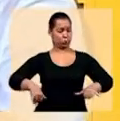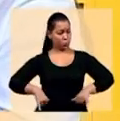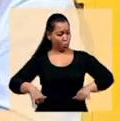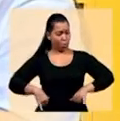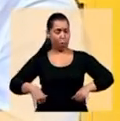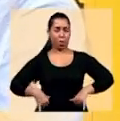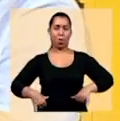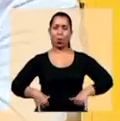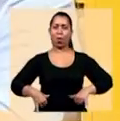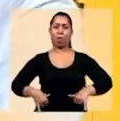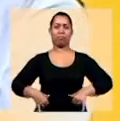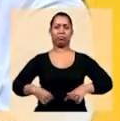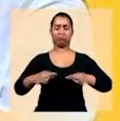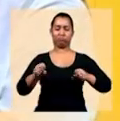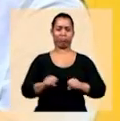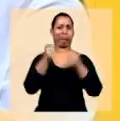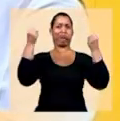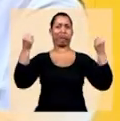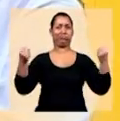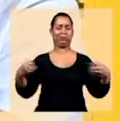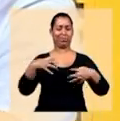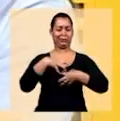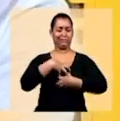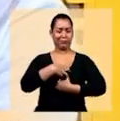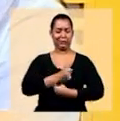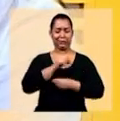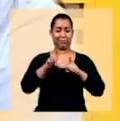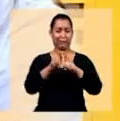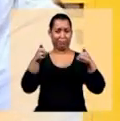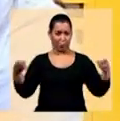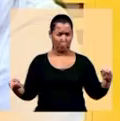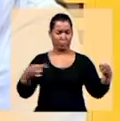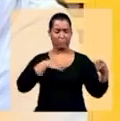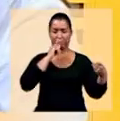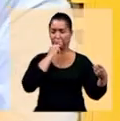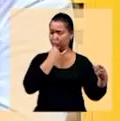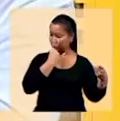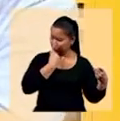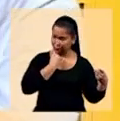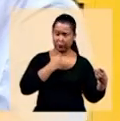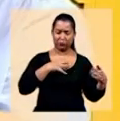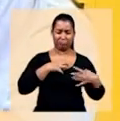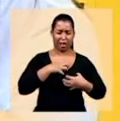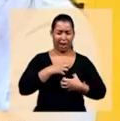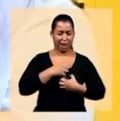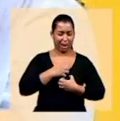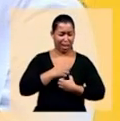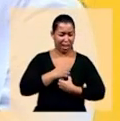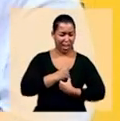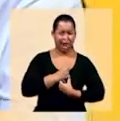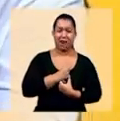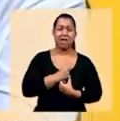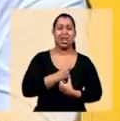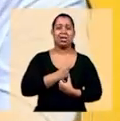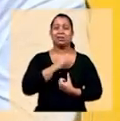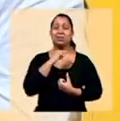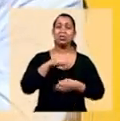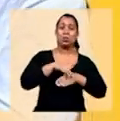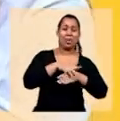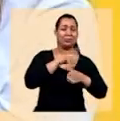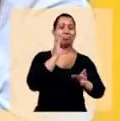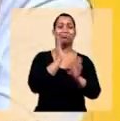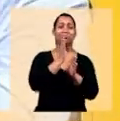você sofre um rompimento de um relacionamento, você fica super para baixo, né? Você não tem vontade, às vezes, nem de levantar da cama. Se você tem